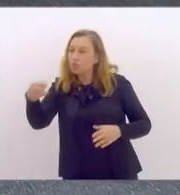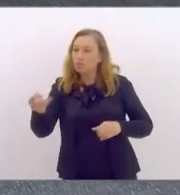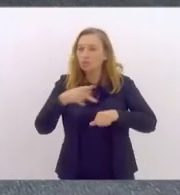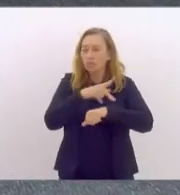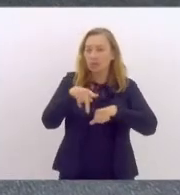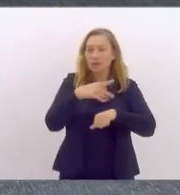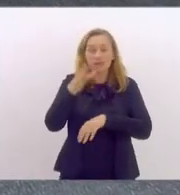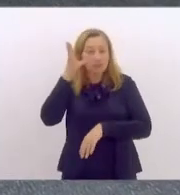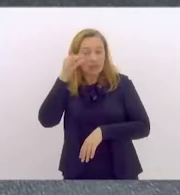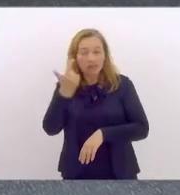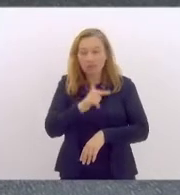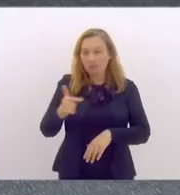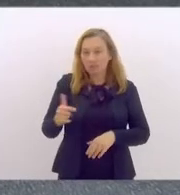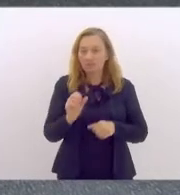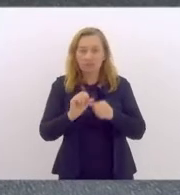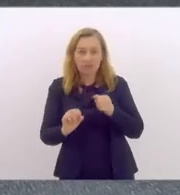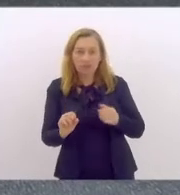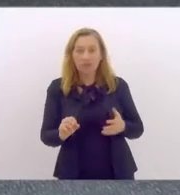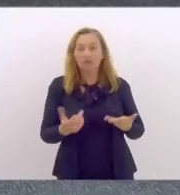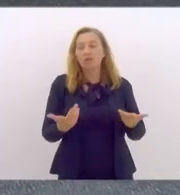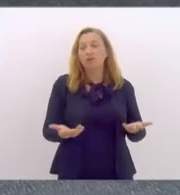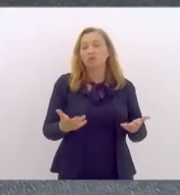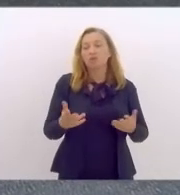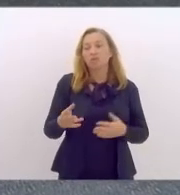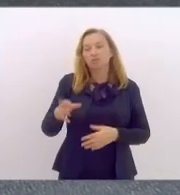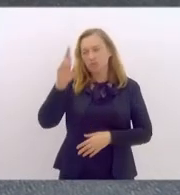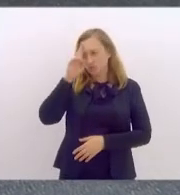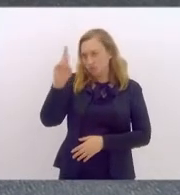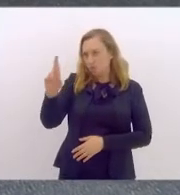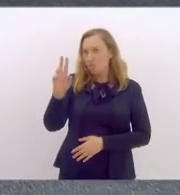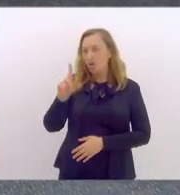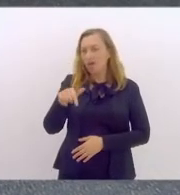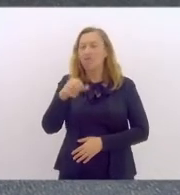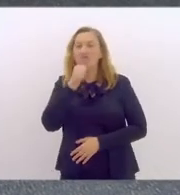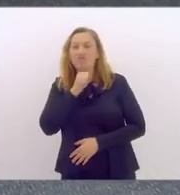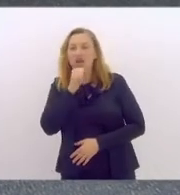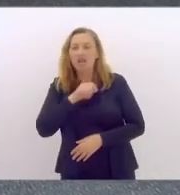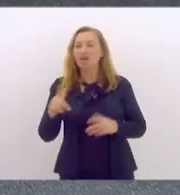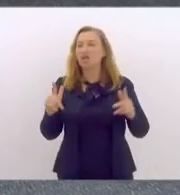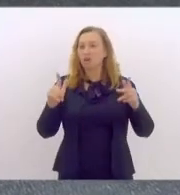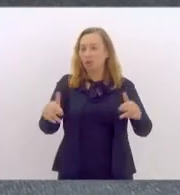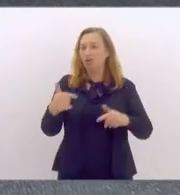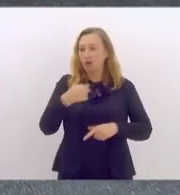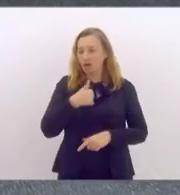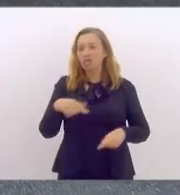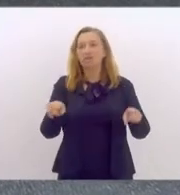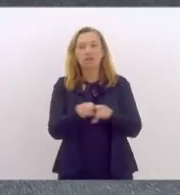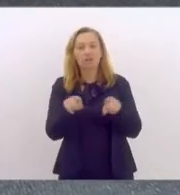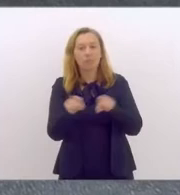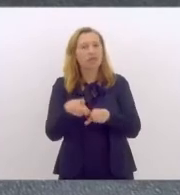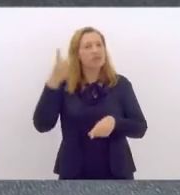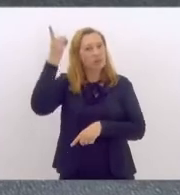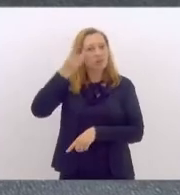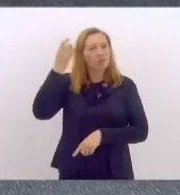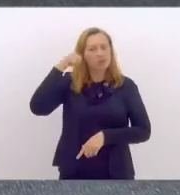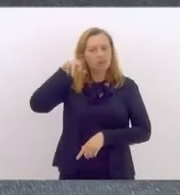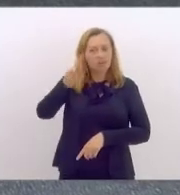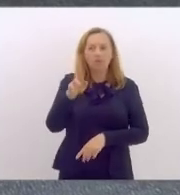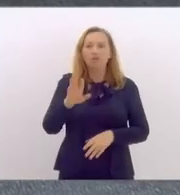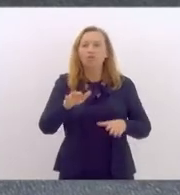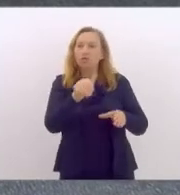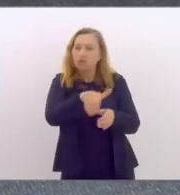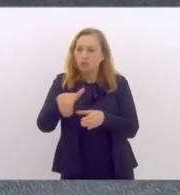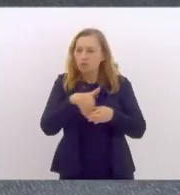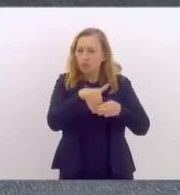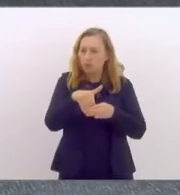não têm interesse de fazer e como o senhor é tão antigo quanto eu e o deputado heliomar também quando o